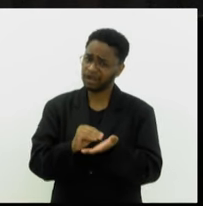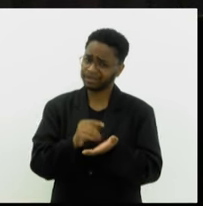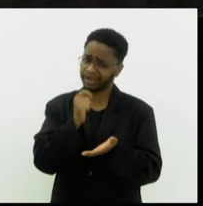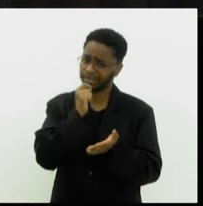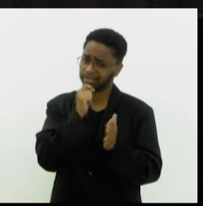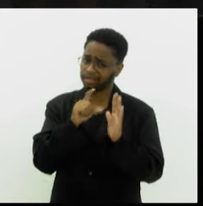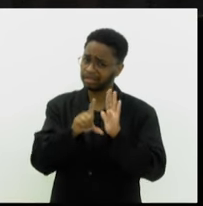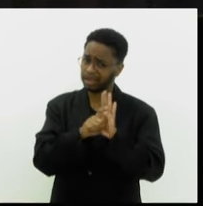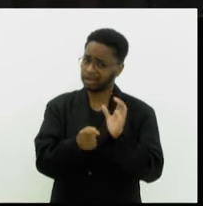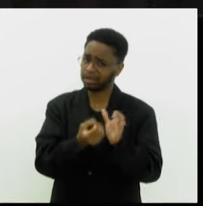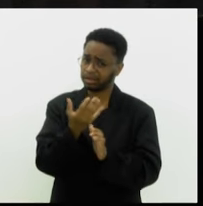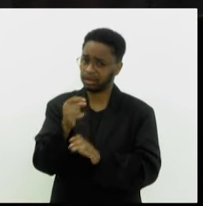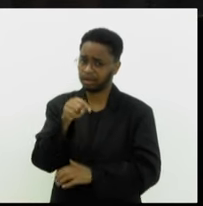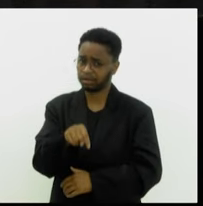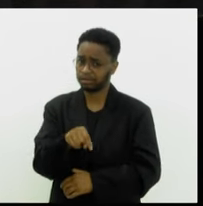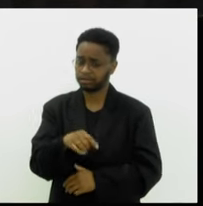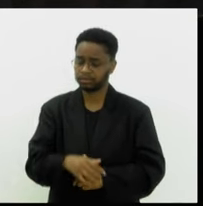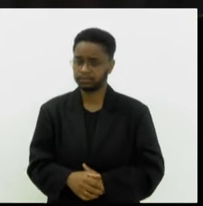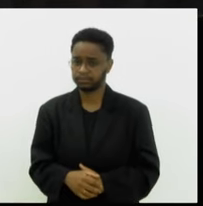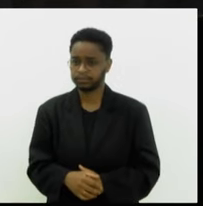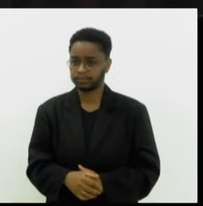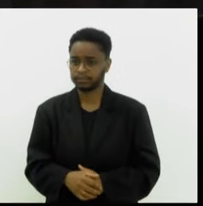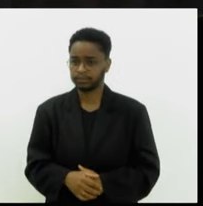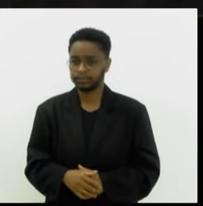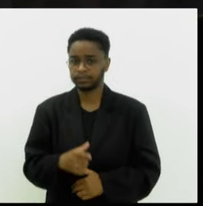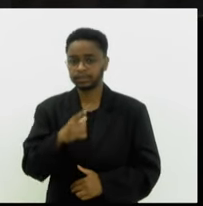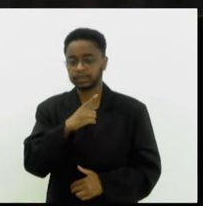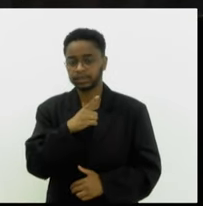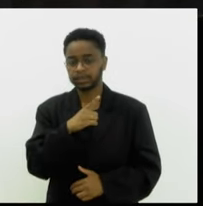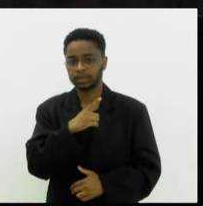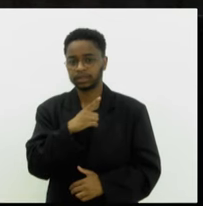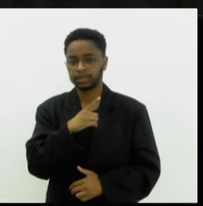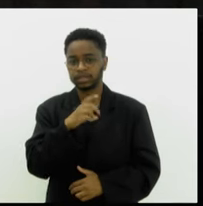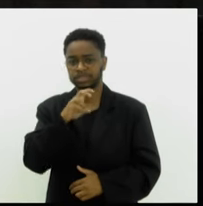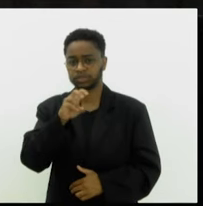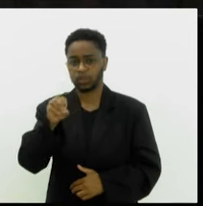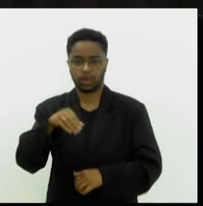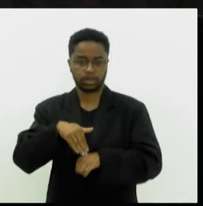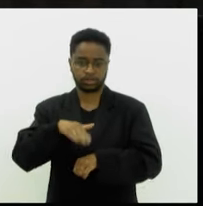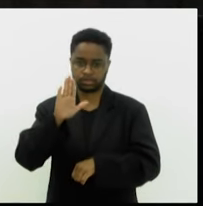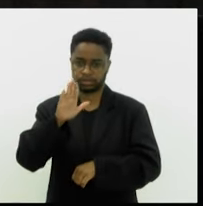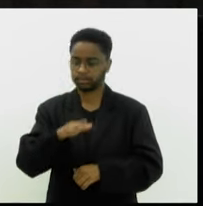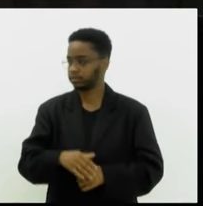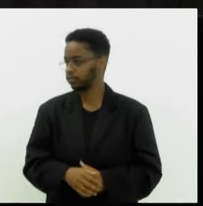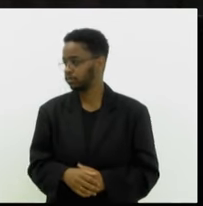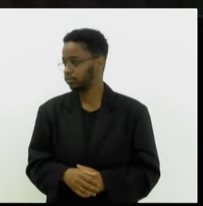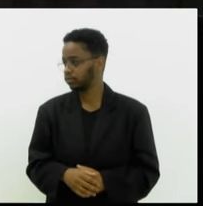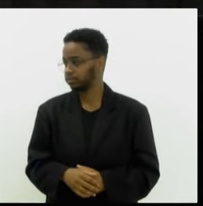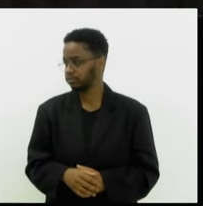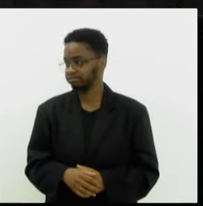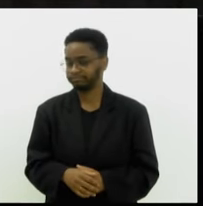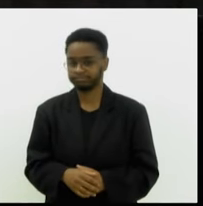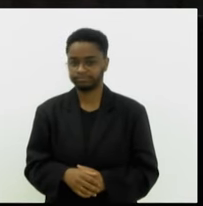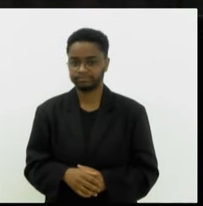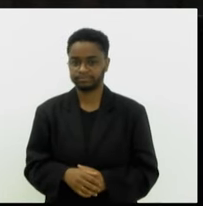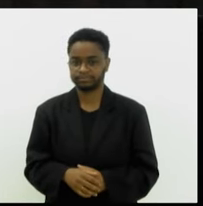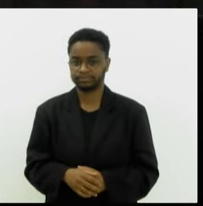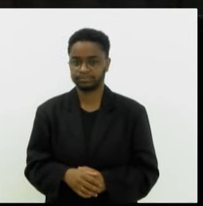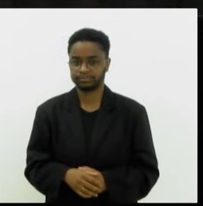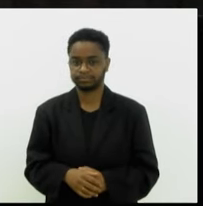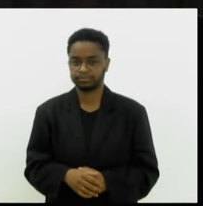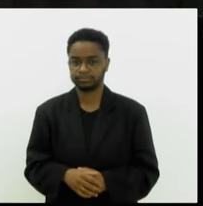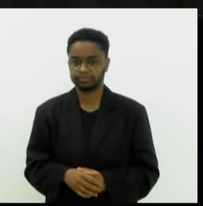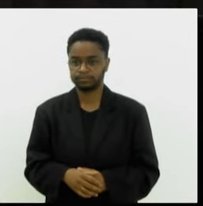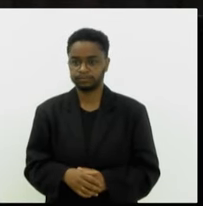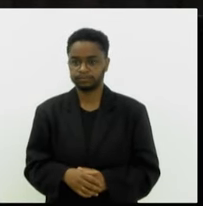aqui. Eu tenho mais de 50 desde que eu entrei aqui. Hoje eu vou falar